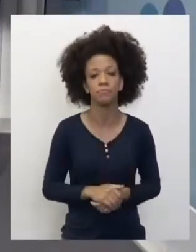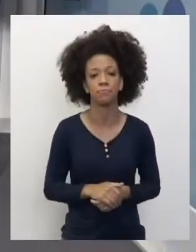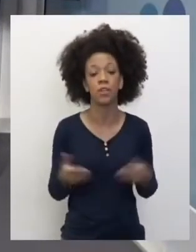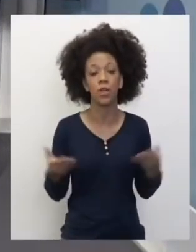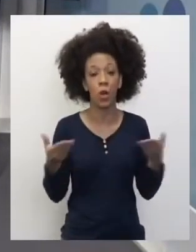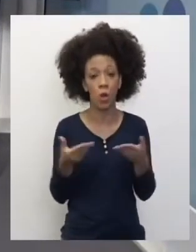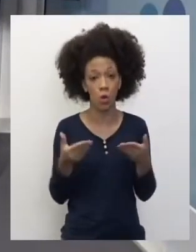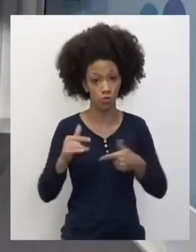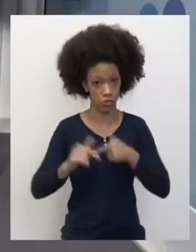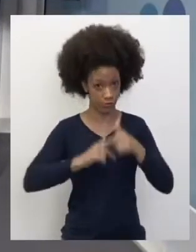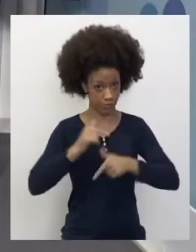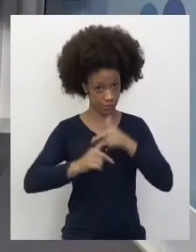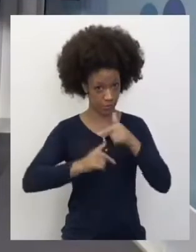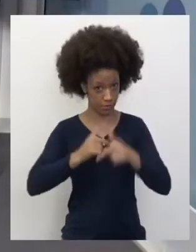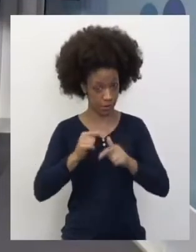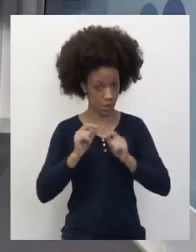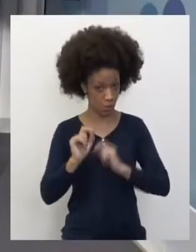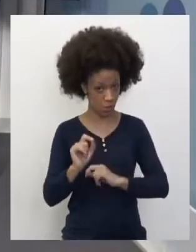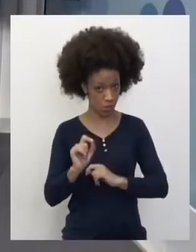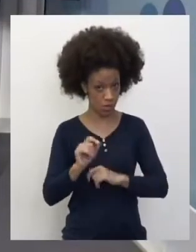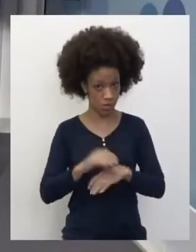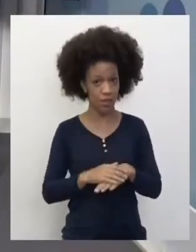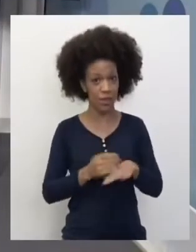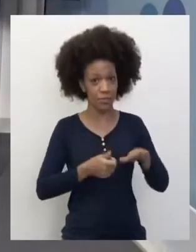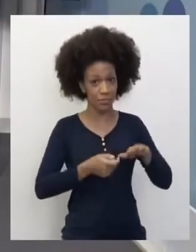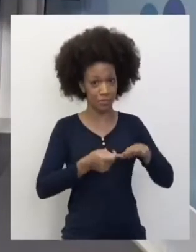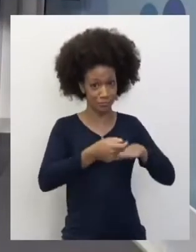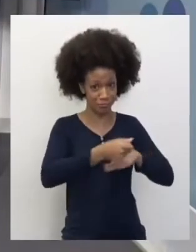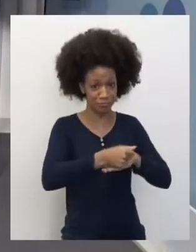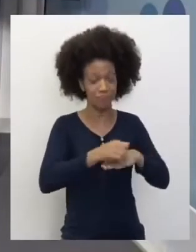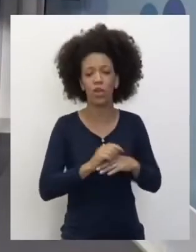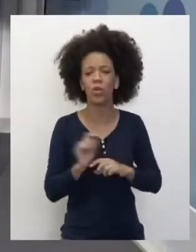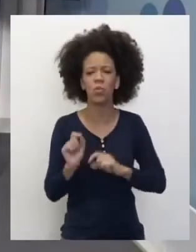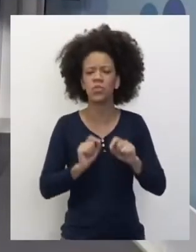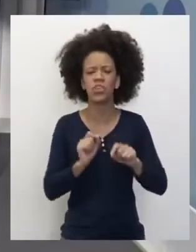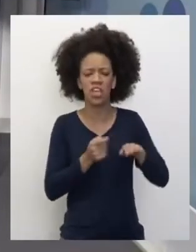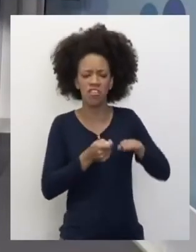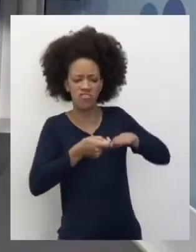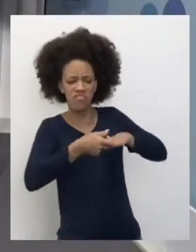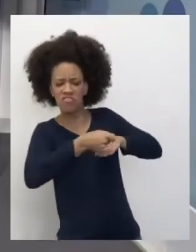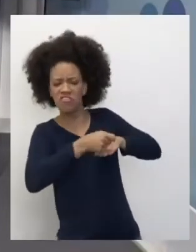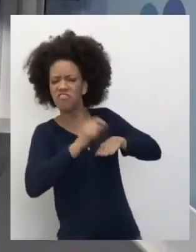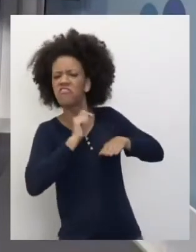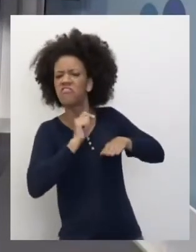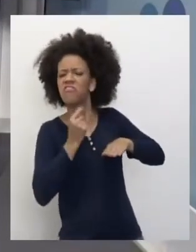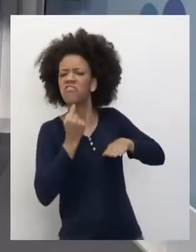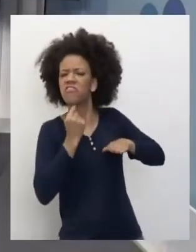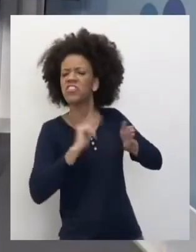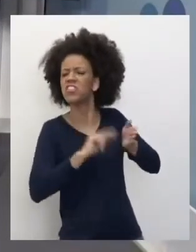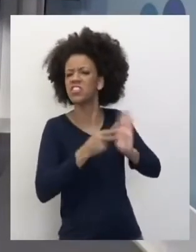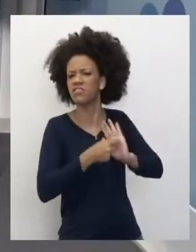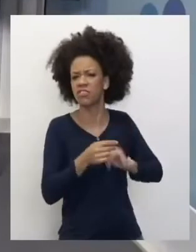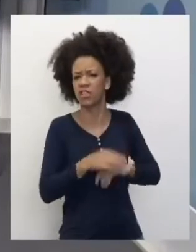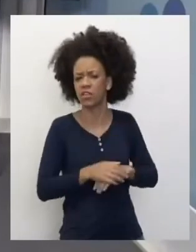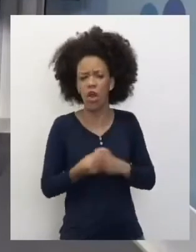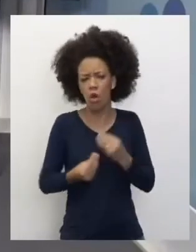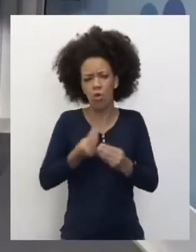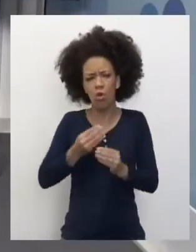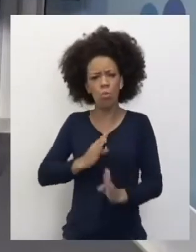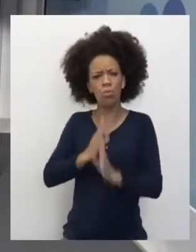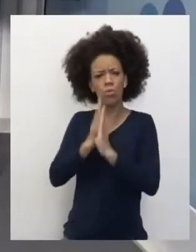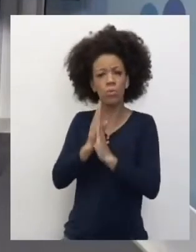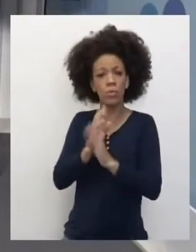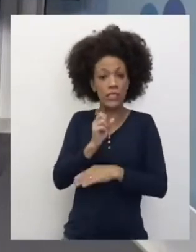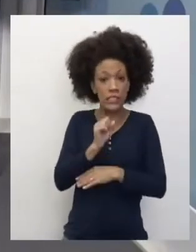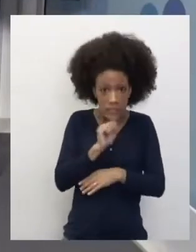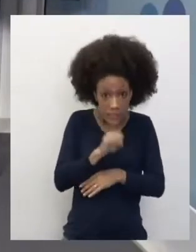vamos trabalhar um pouquinho sobre fake news. O que será que é fake news, né? Como a gente descobre o que é fake e o que não